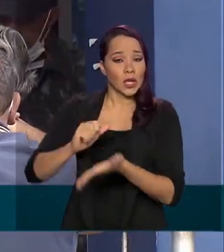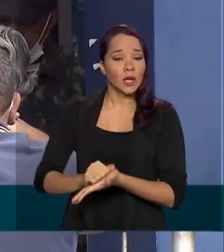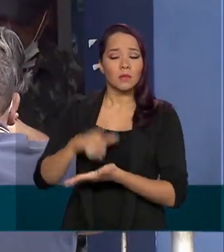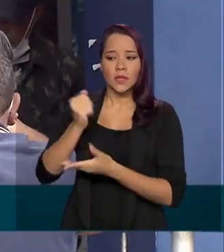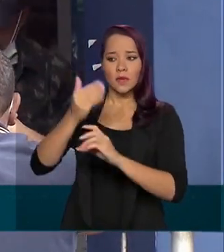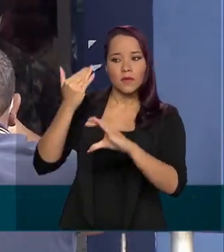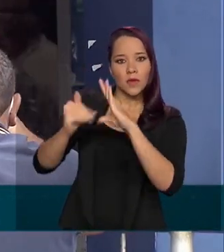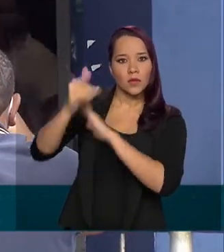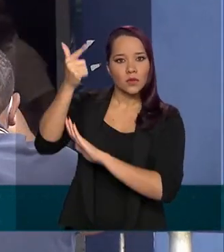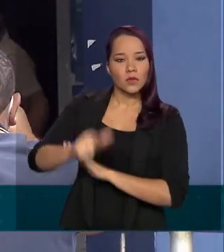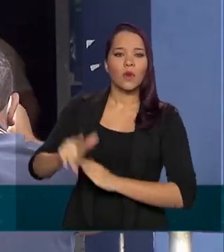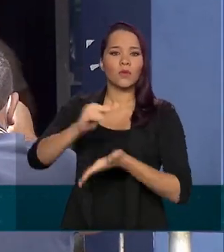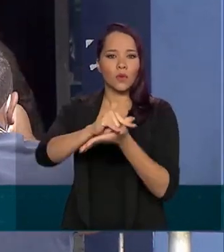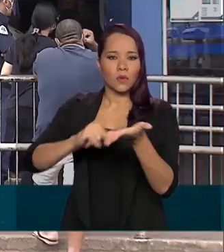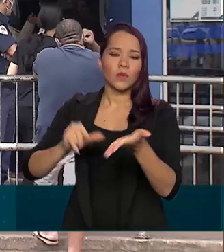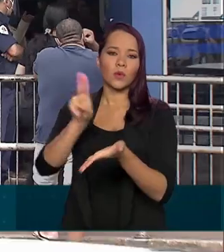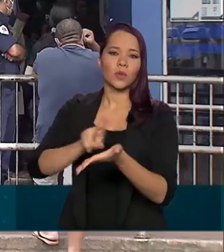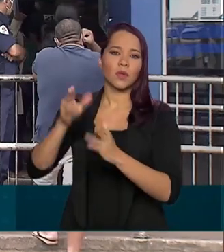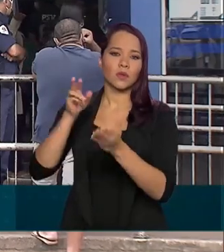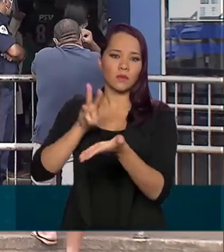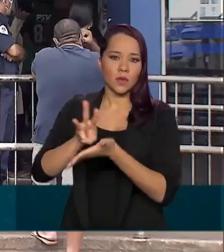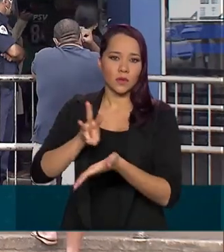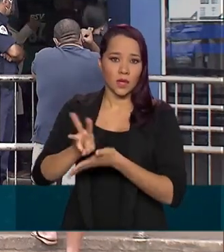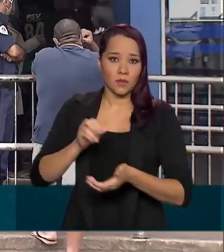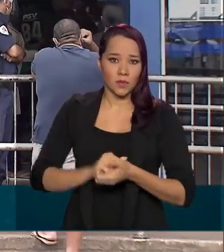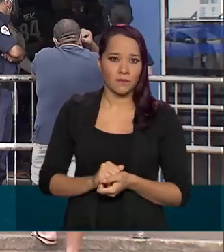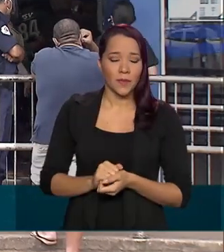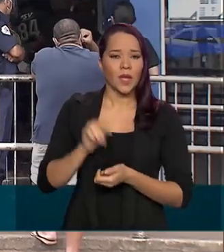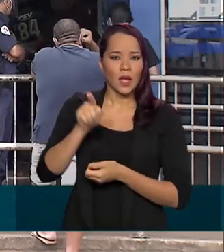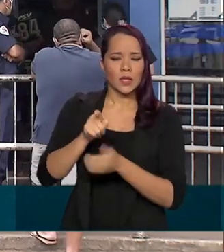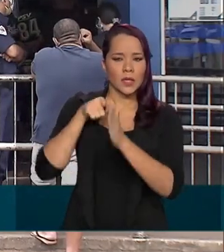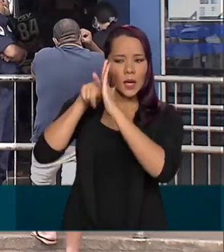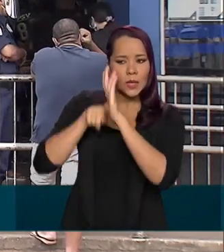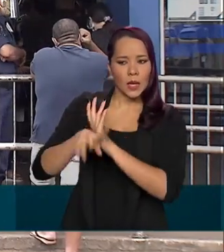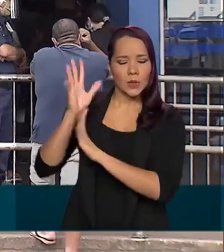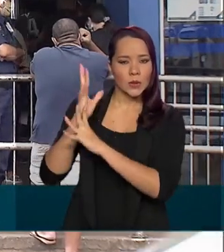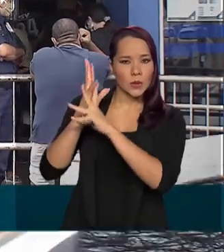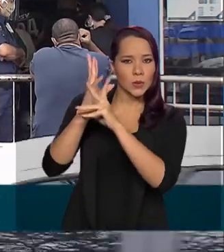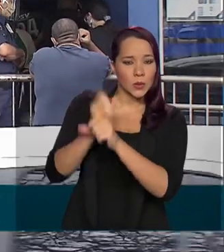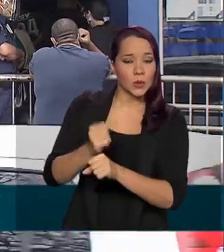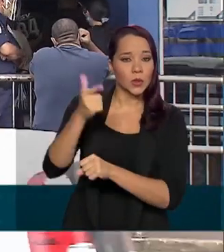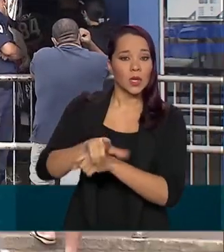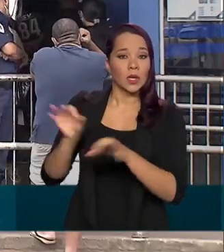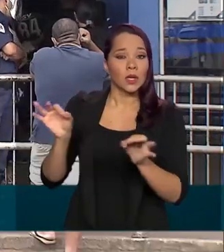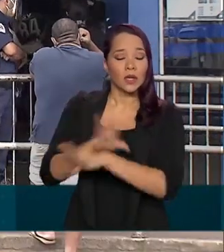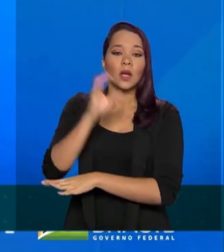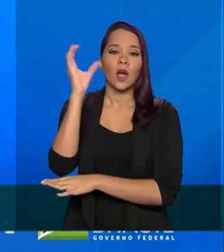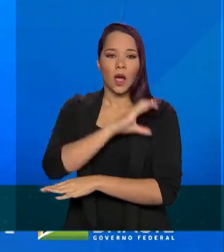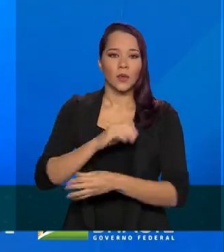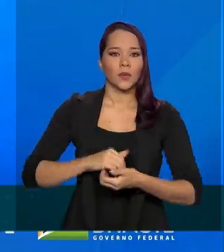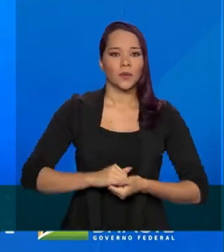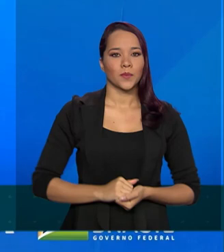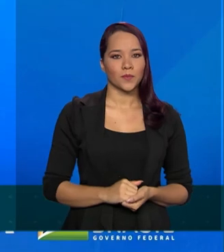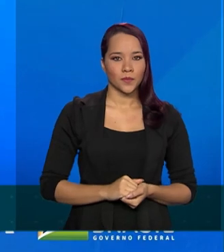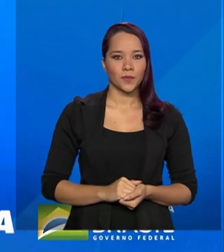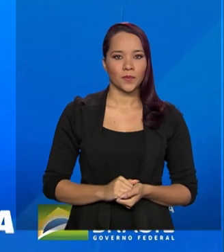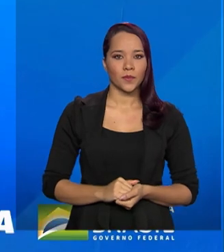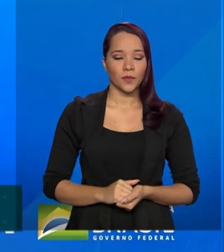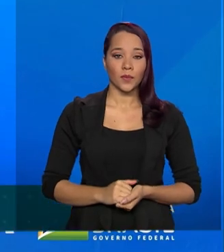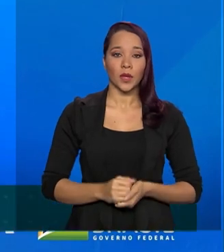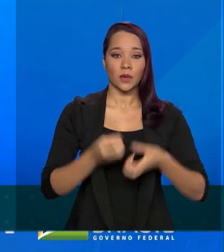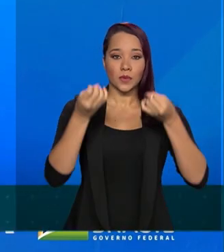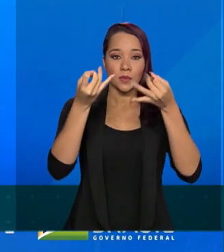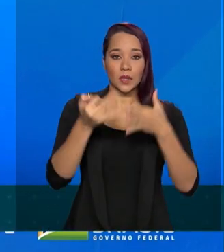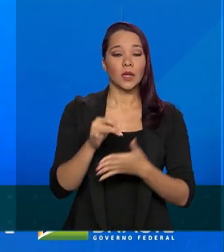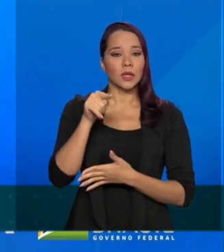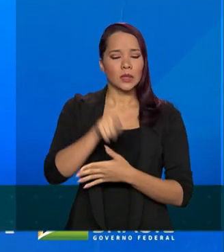a documentação por meio do WhatsApp. O processo de reanálise deve ser concluído de forma rápida. Dada essa questão